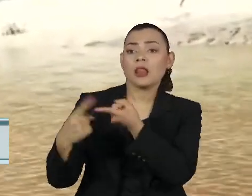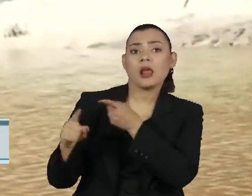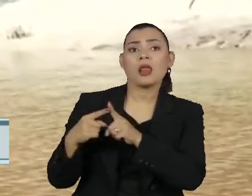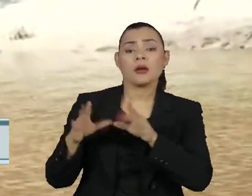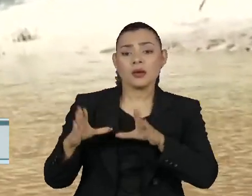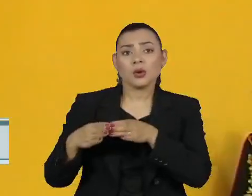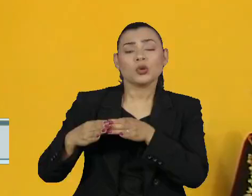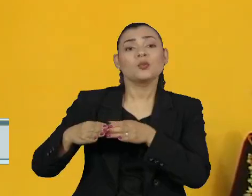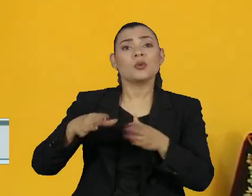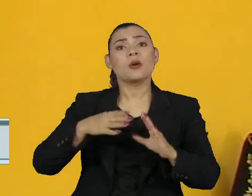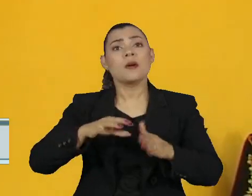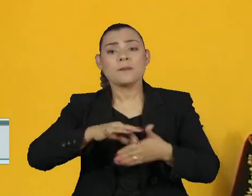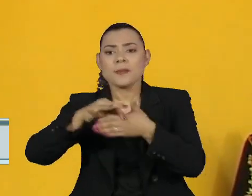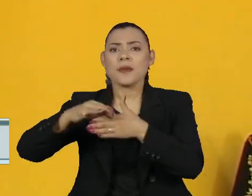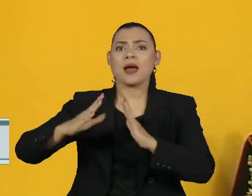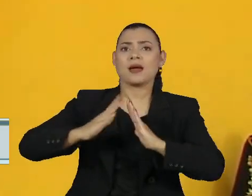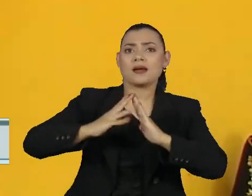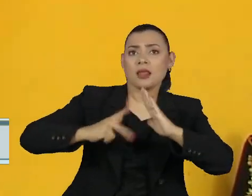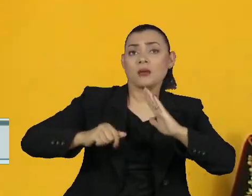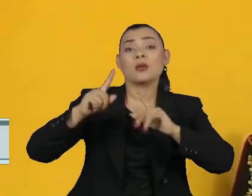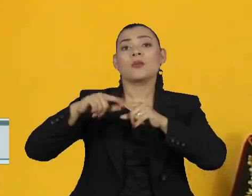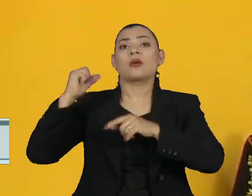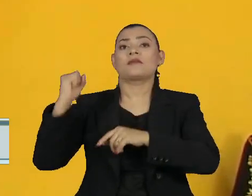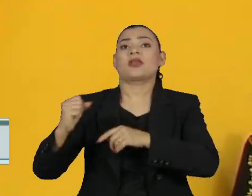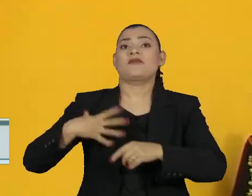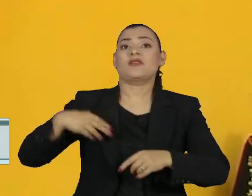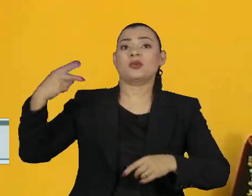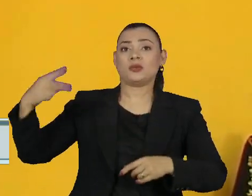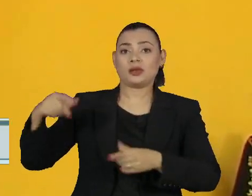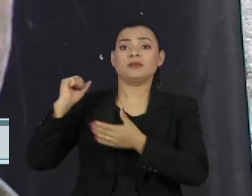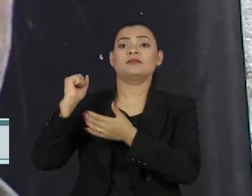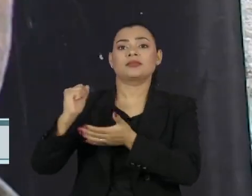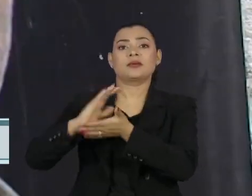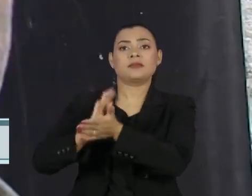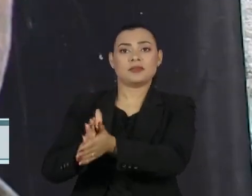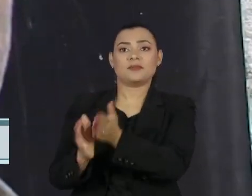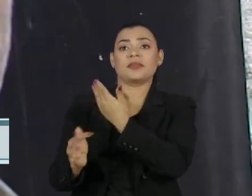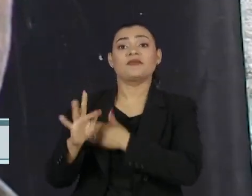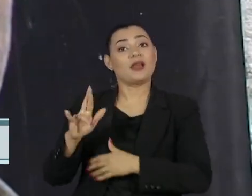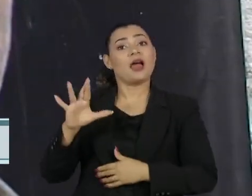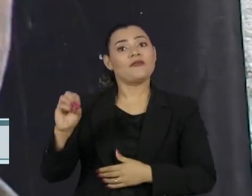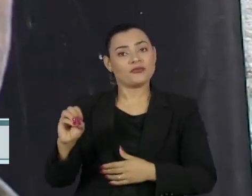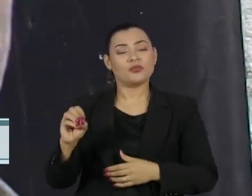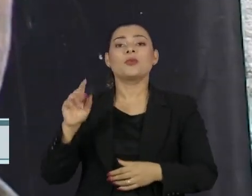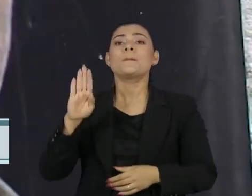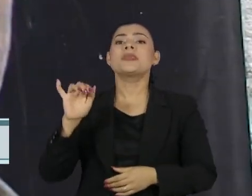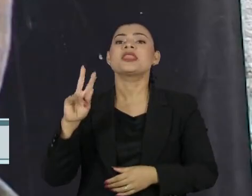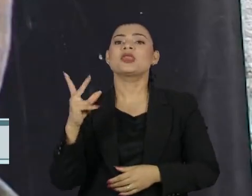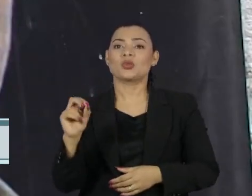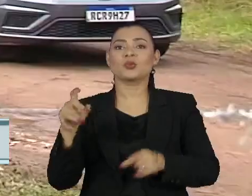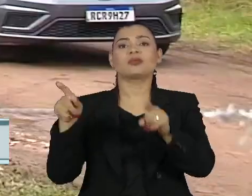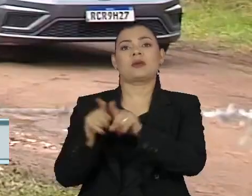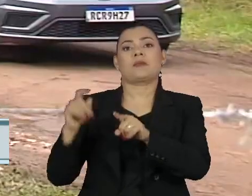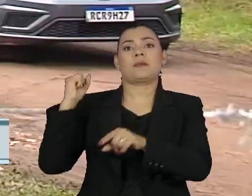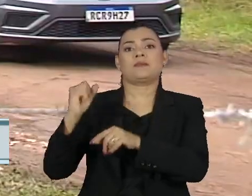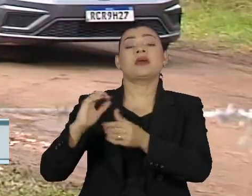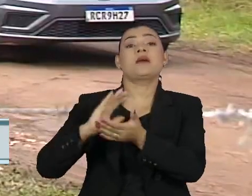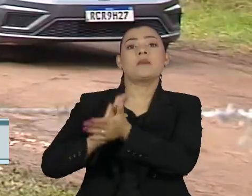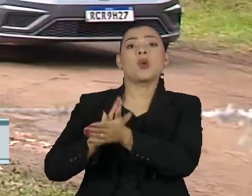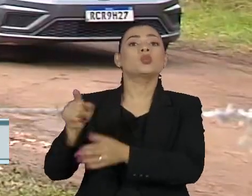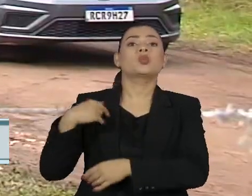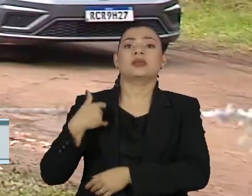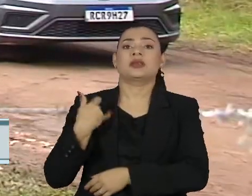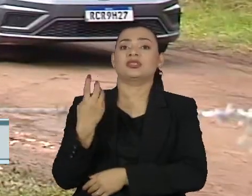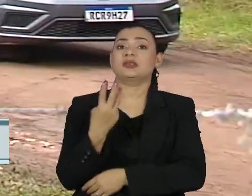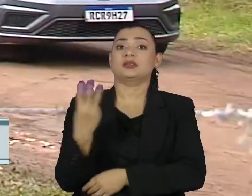de quilombos ela cobrava a justiça pelo assassinato do filho Flávio Gabriel Pacífico dos Santos o Binho do Quilombo morto aos 36